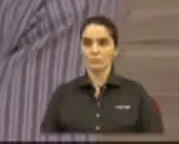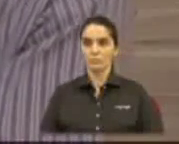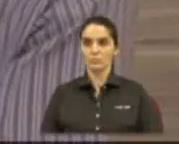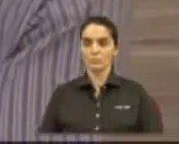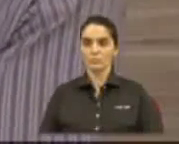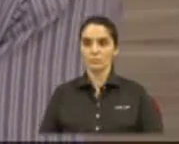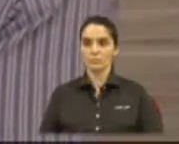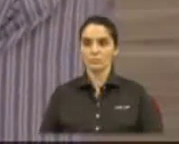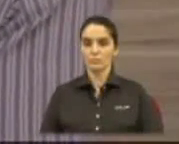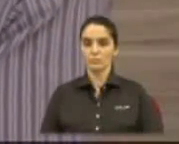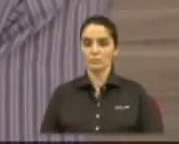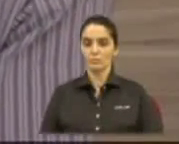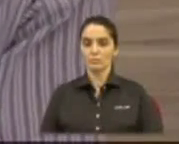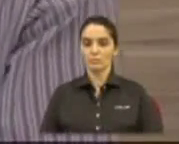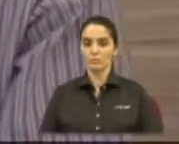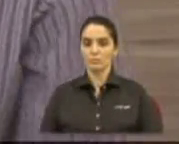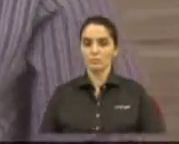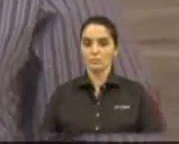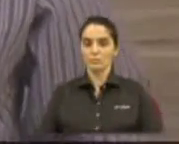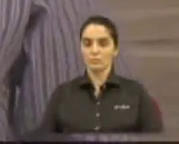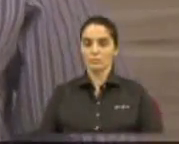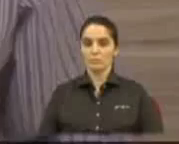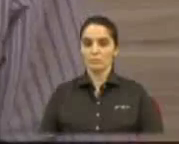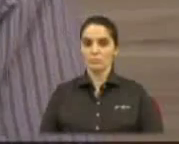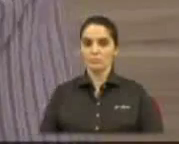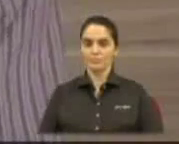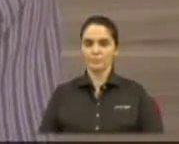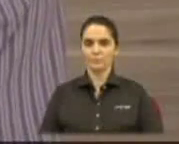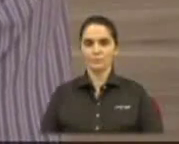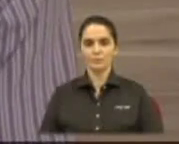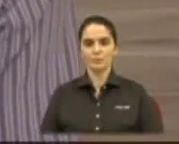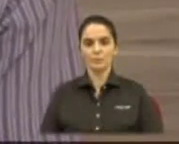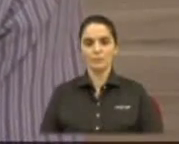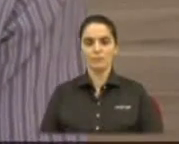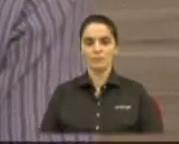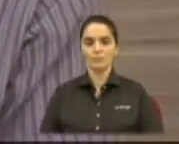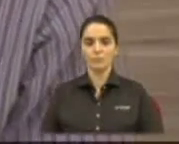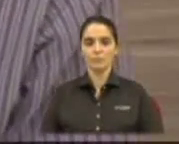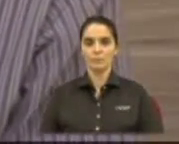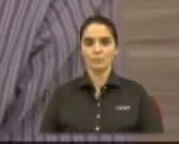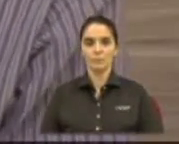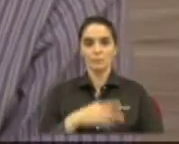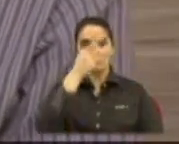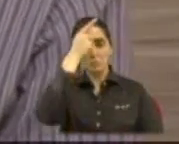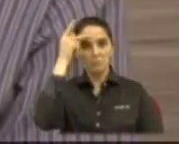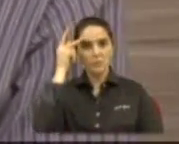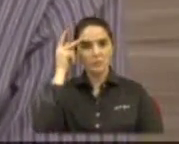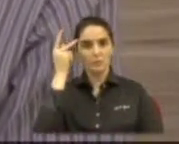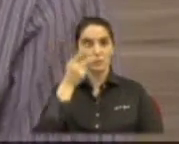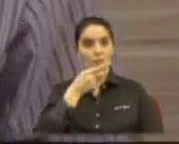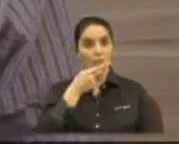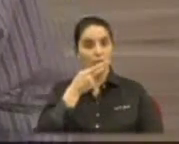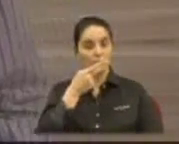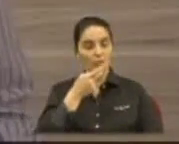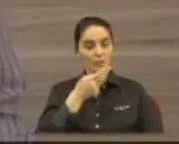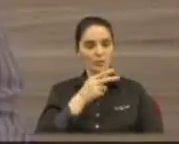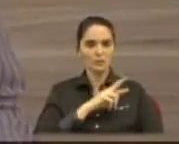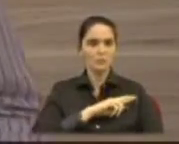Quando a gente, que algumas pessoas nos dizem